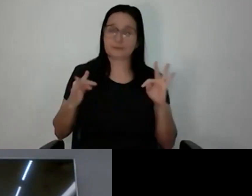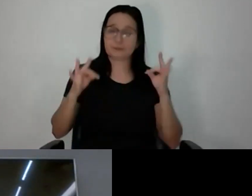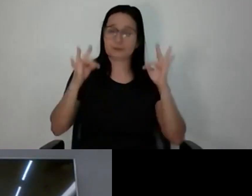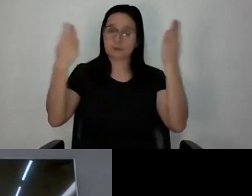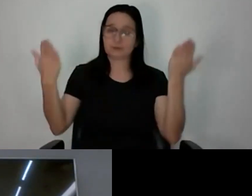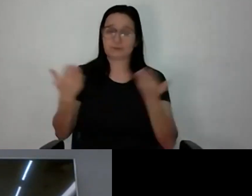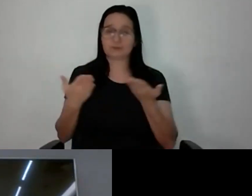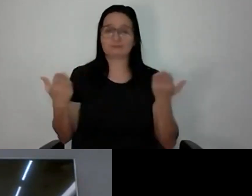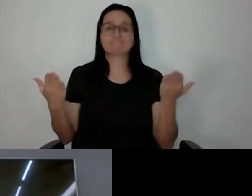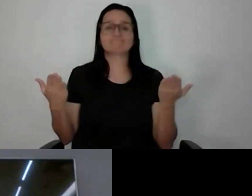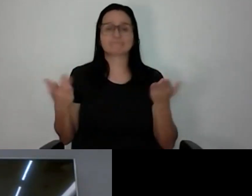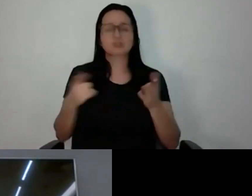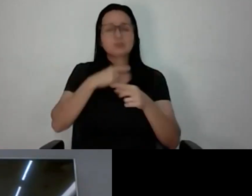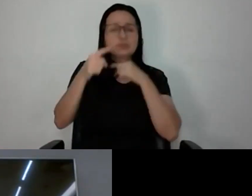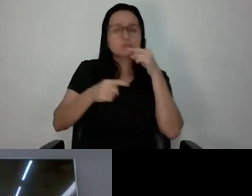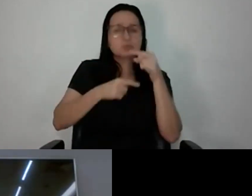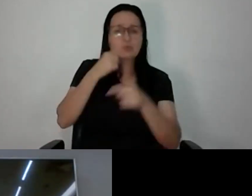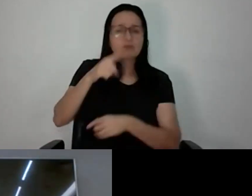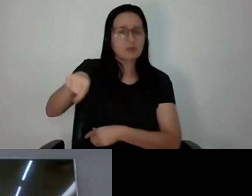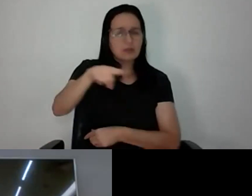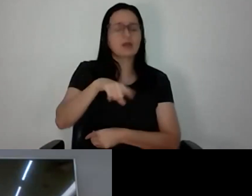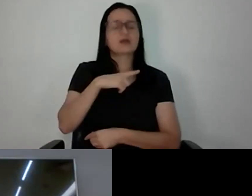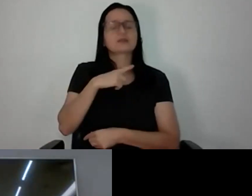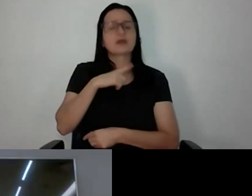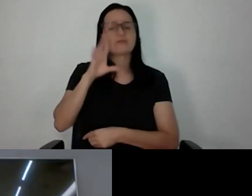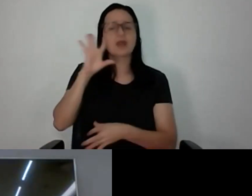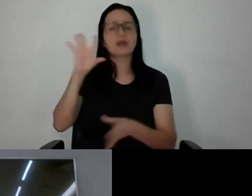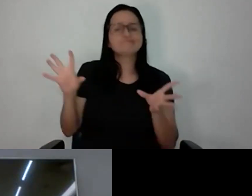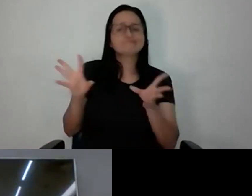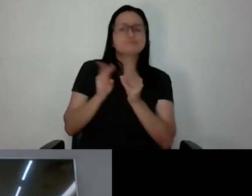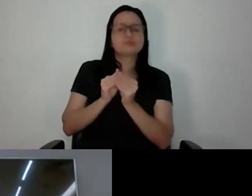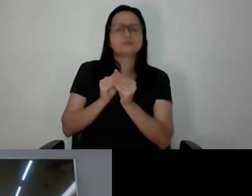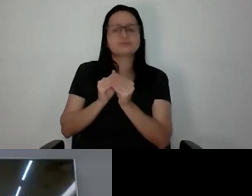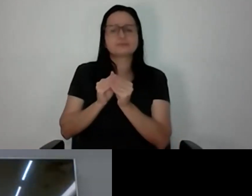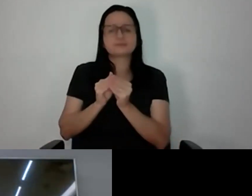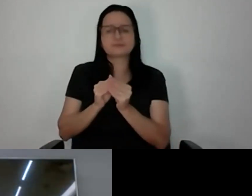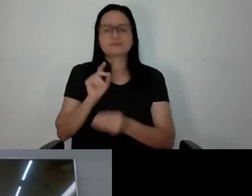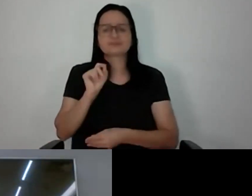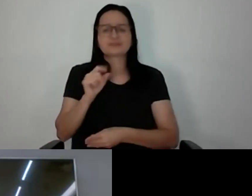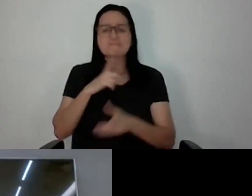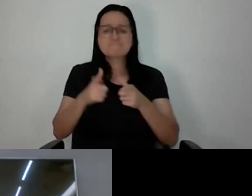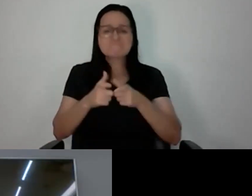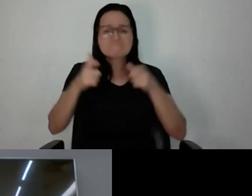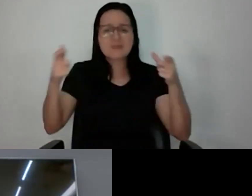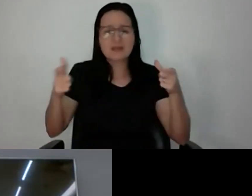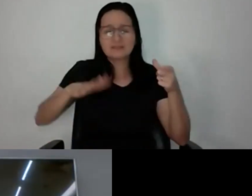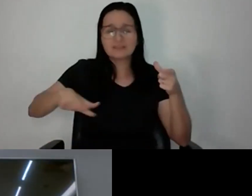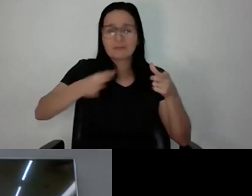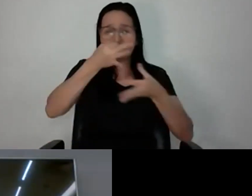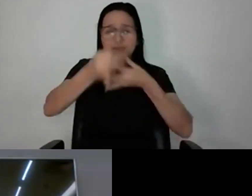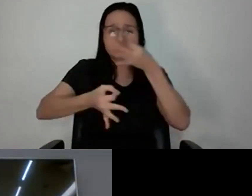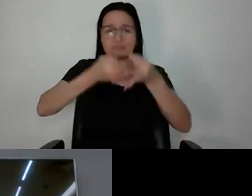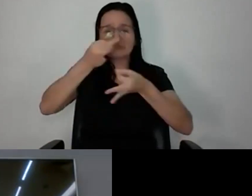um questionamento que talvez eu coloque aqui, que resuma sucintamente a maioria das colocações que foram ditas. Há algumas